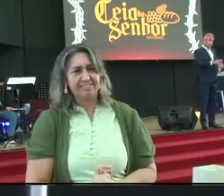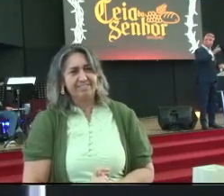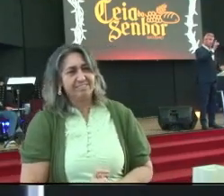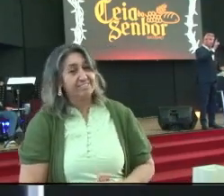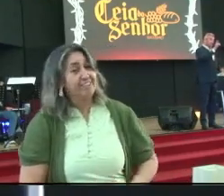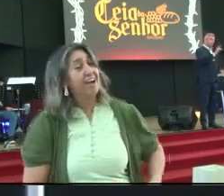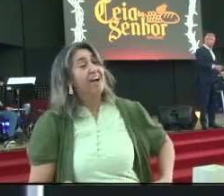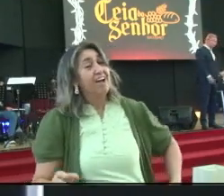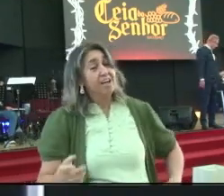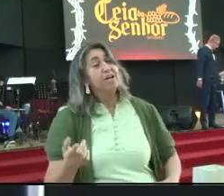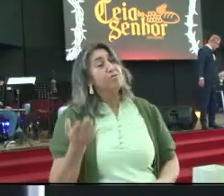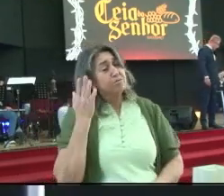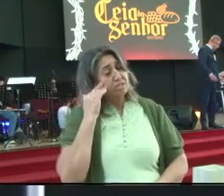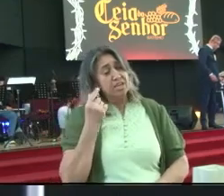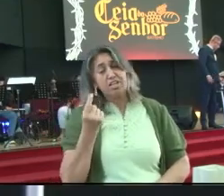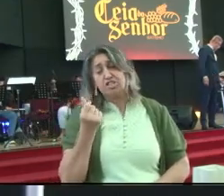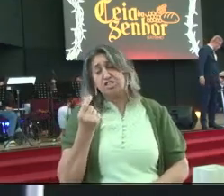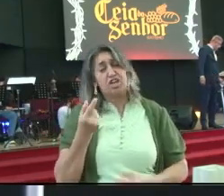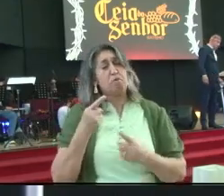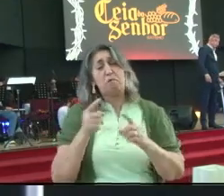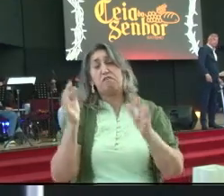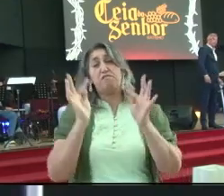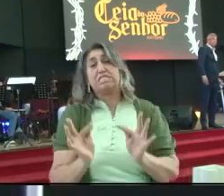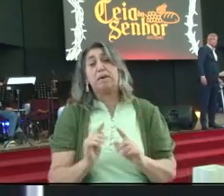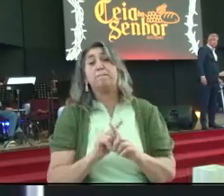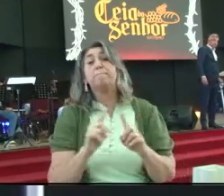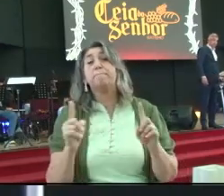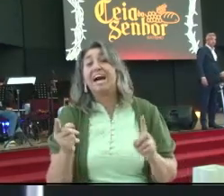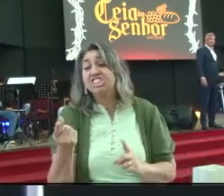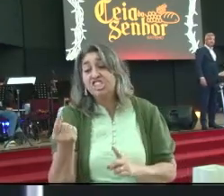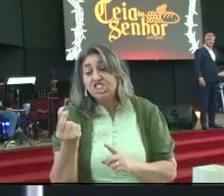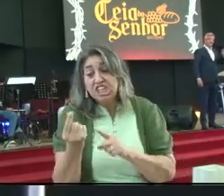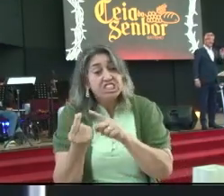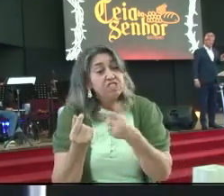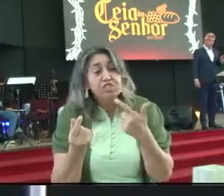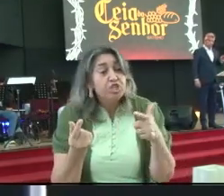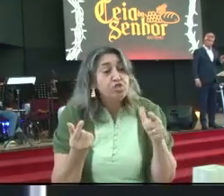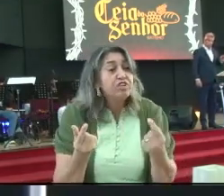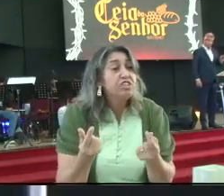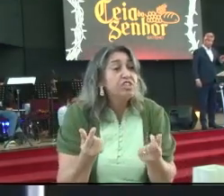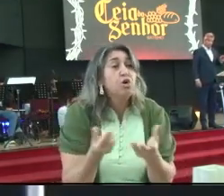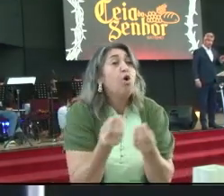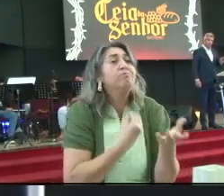Irmão, eu sei que dinheiro não traz felicidade, mas que falta de dinheiro